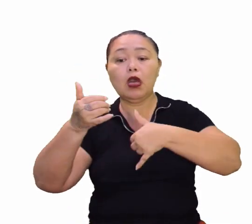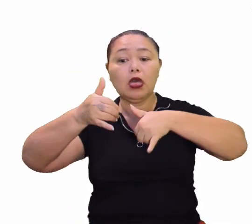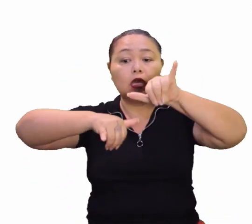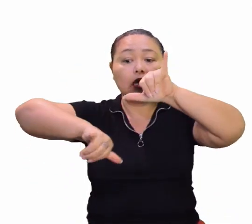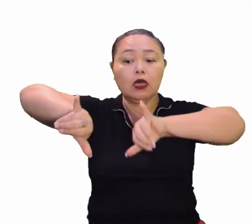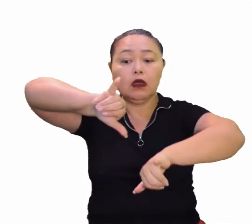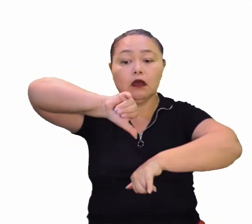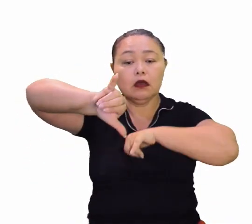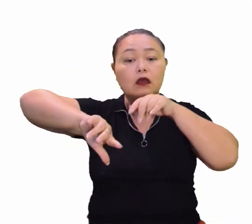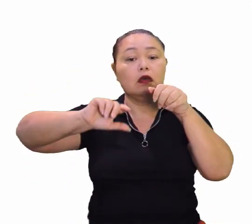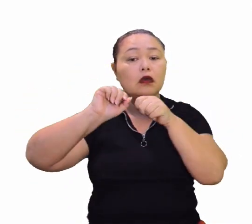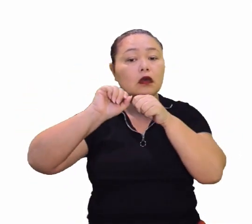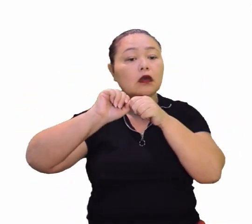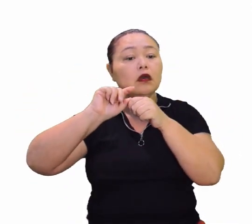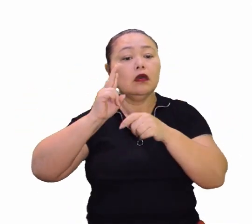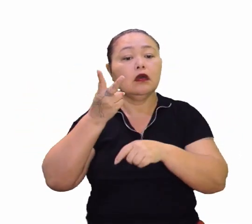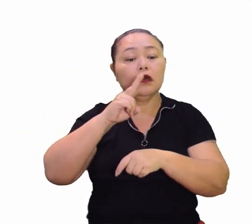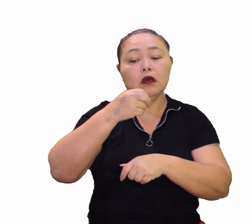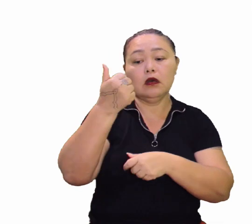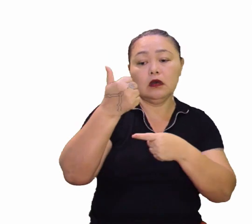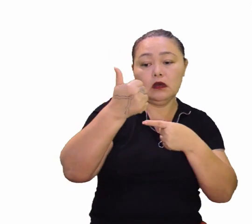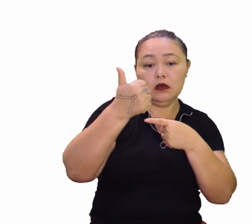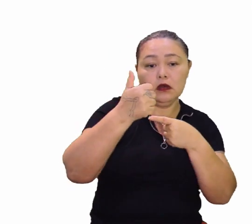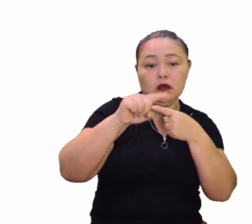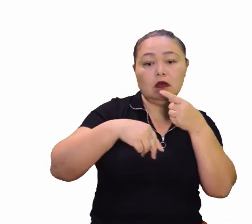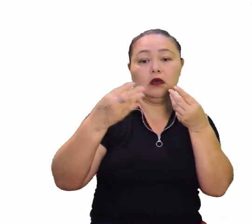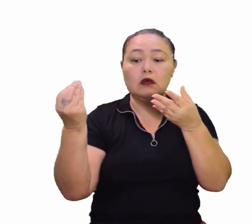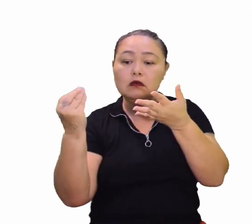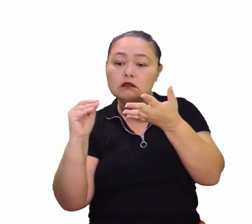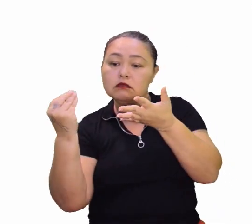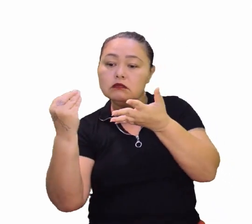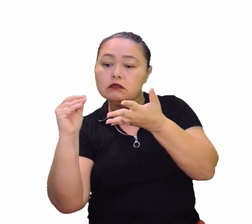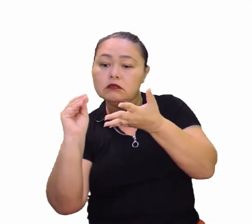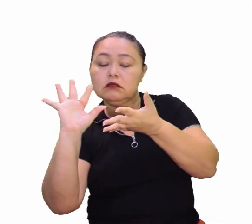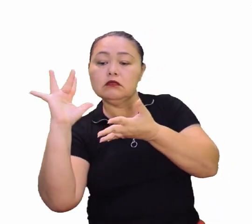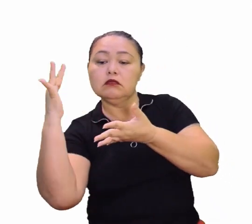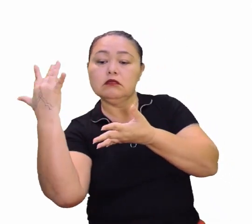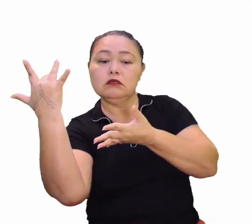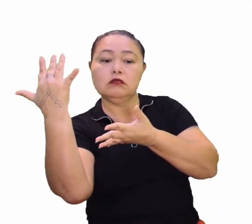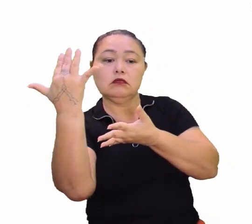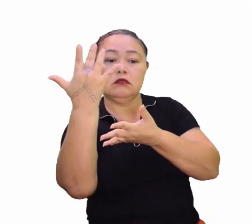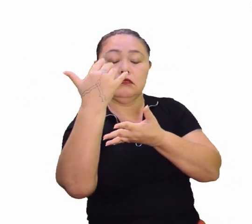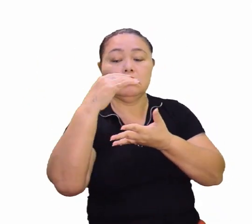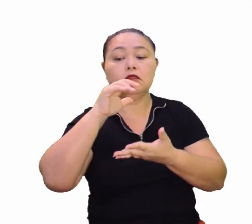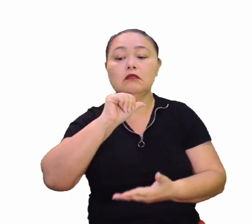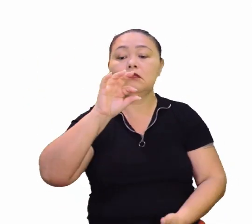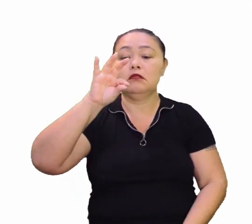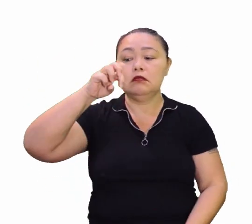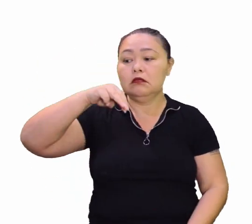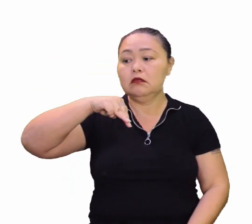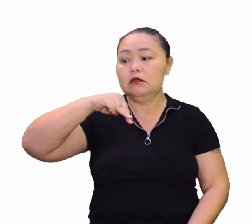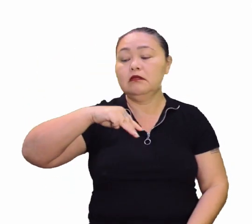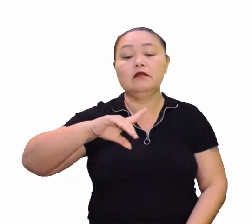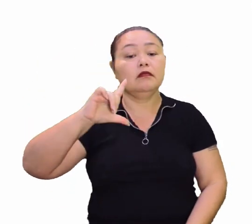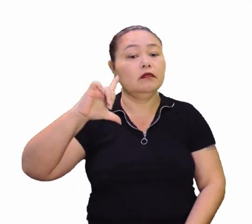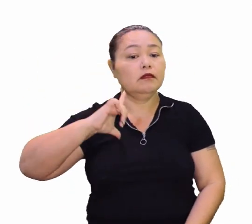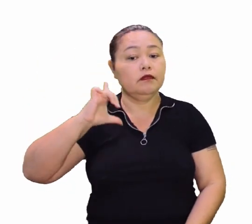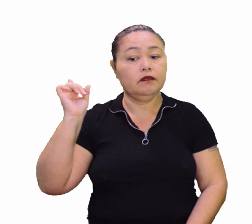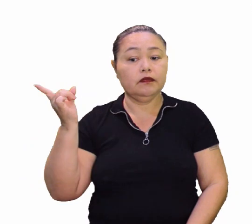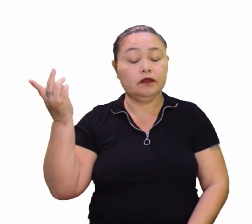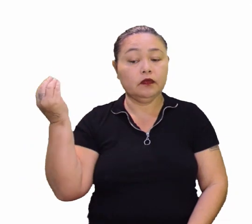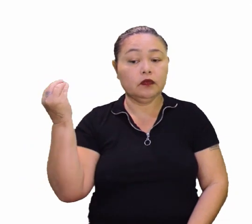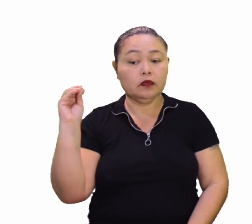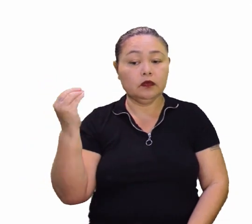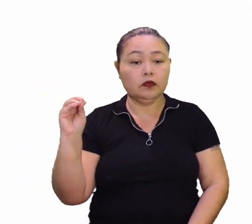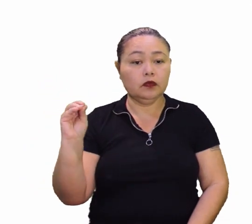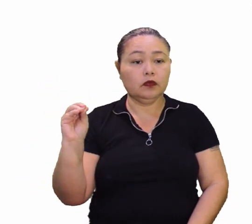química entre os poluentes primários e componentes naturais da atmosfera. Aí a gente